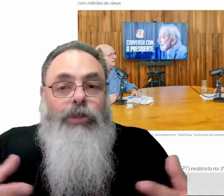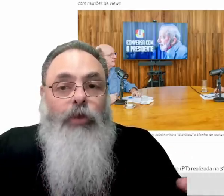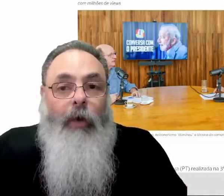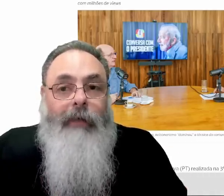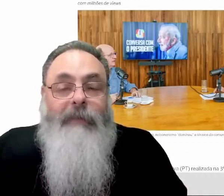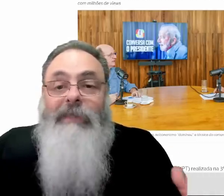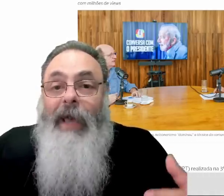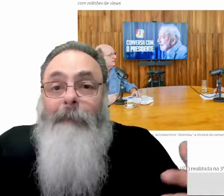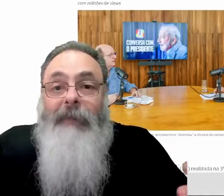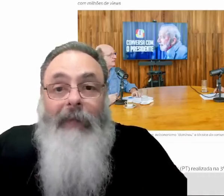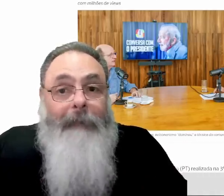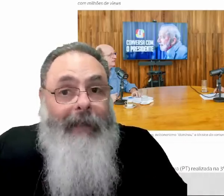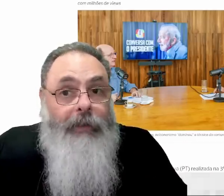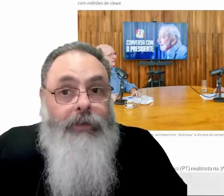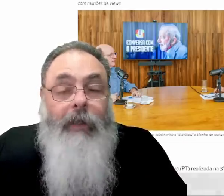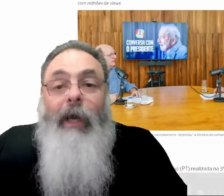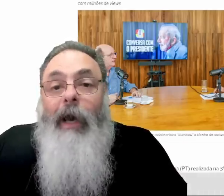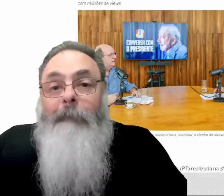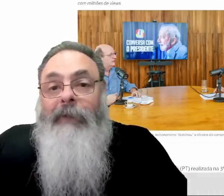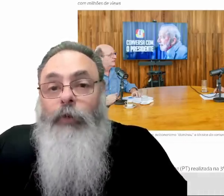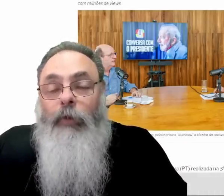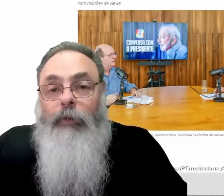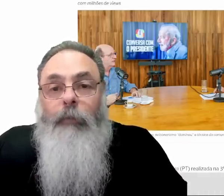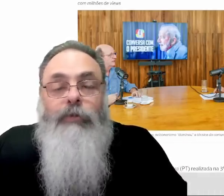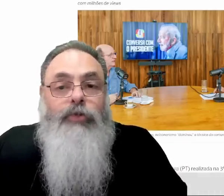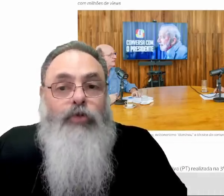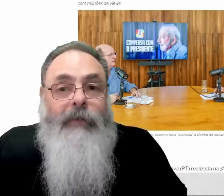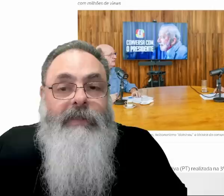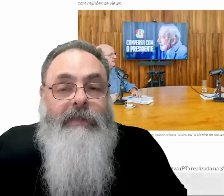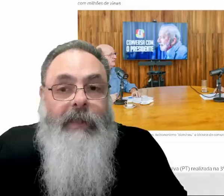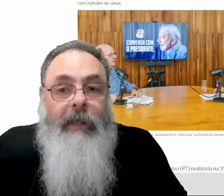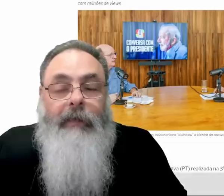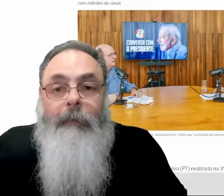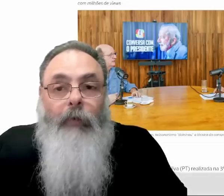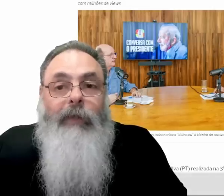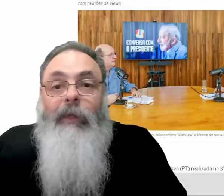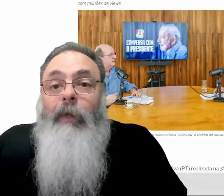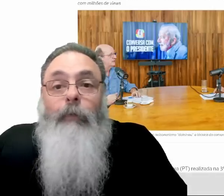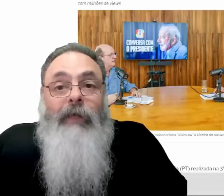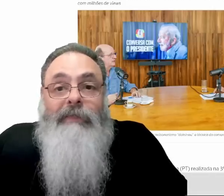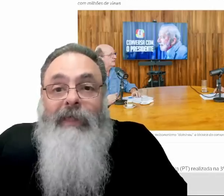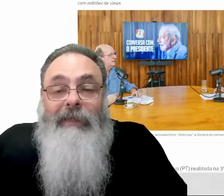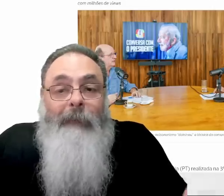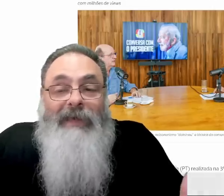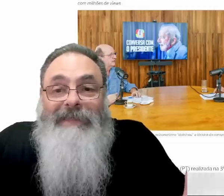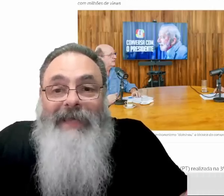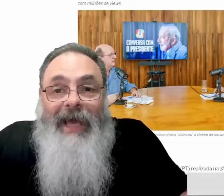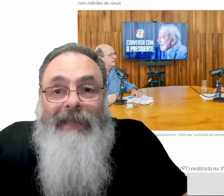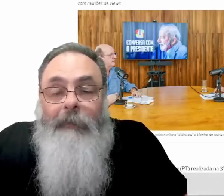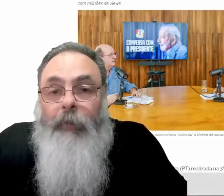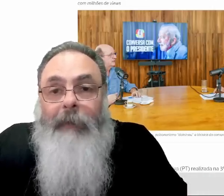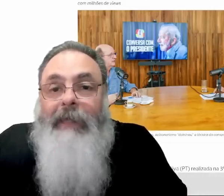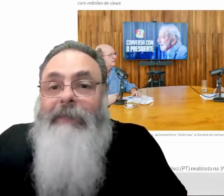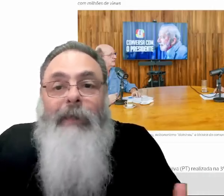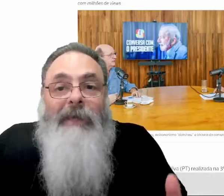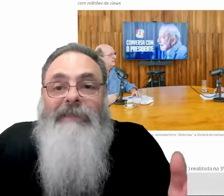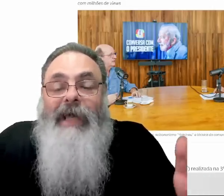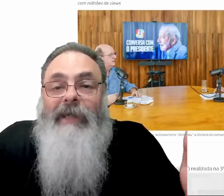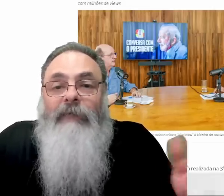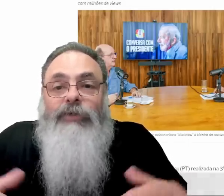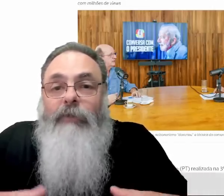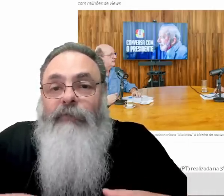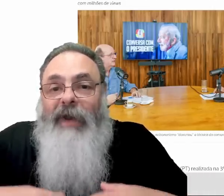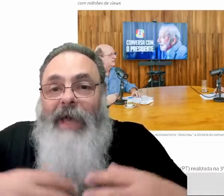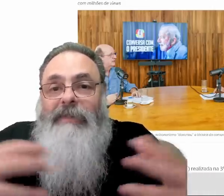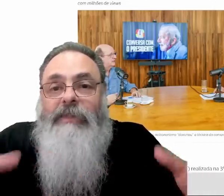livres de dogmas e rapidamente abandonam posições da esquerda porque porque a esquerda ele é baseada em propaganda ele